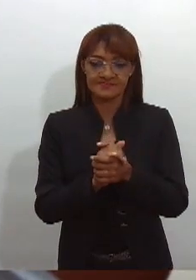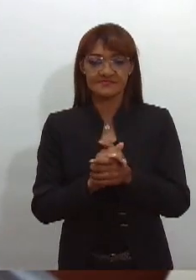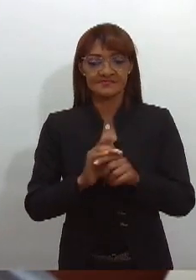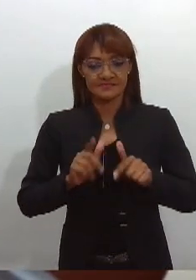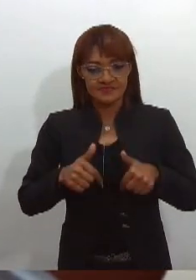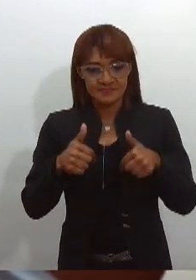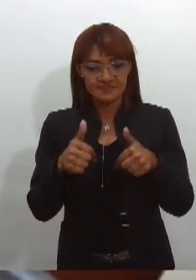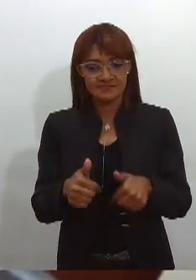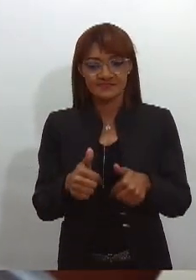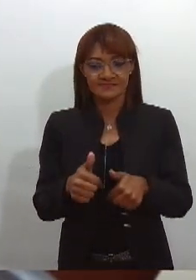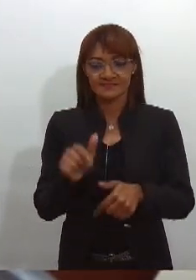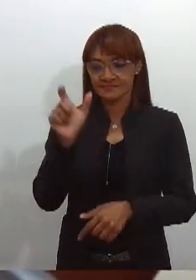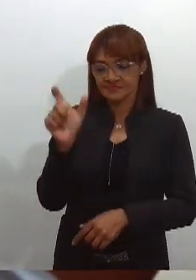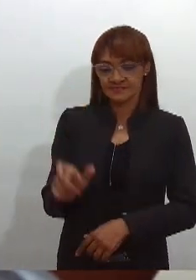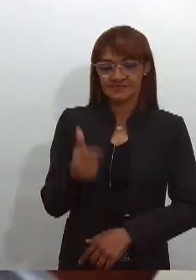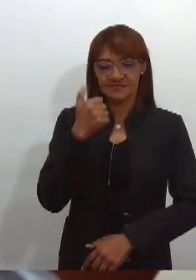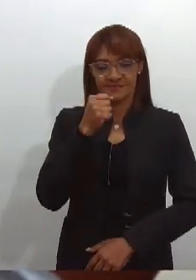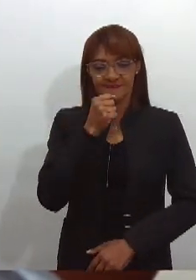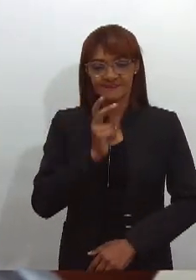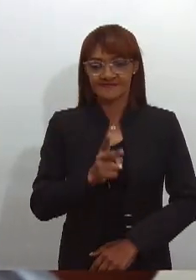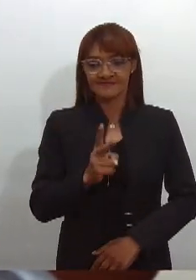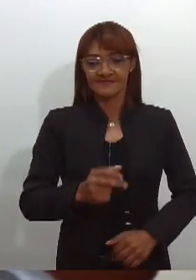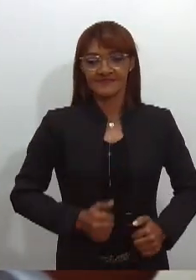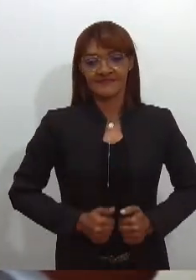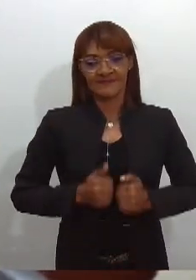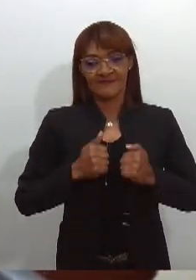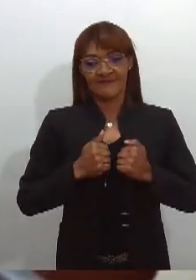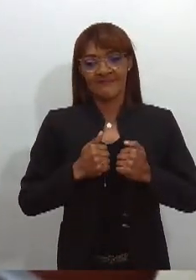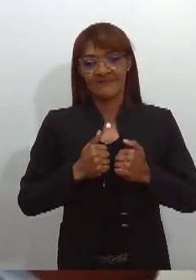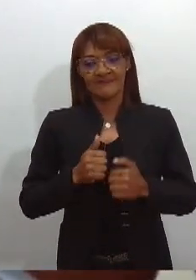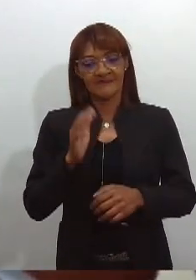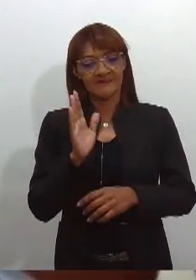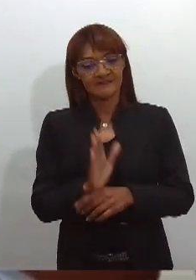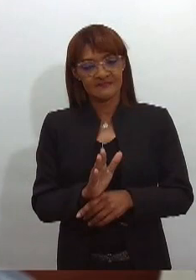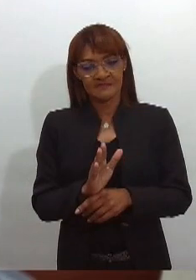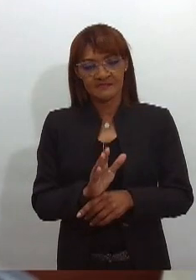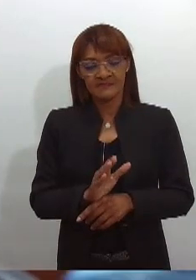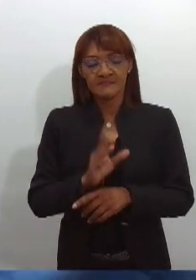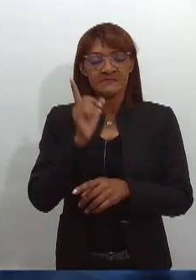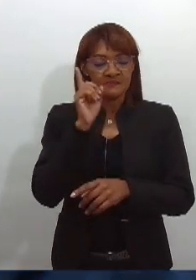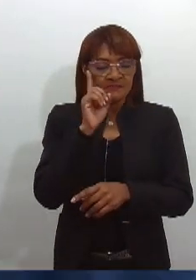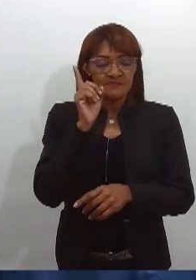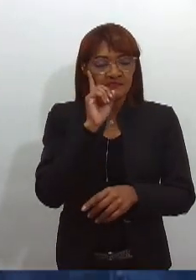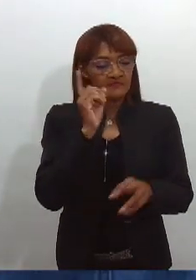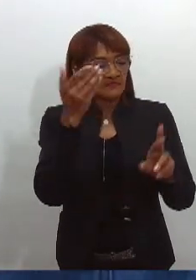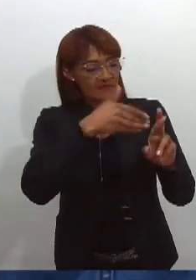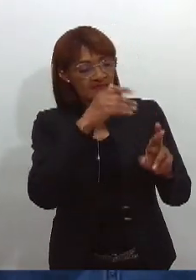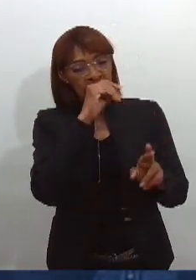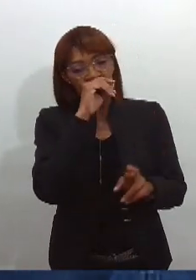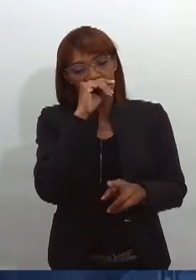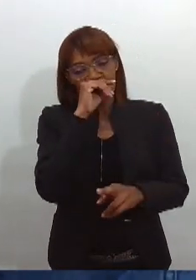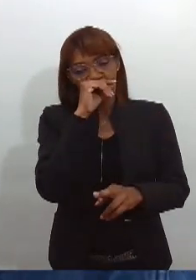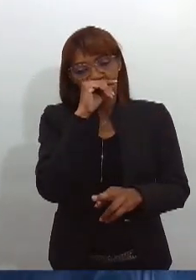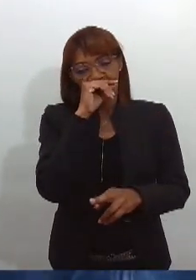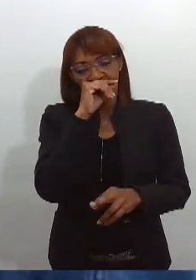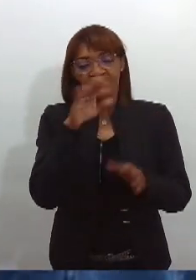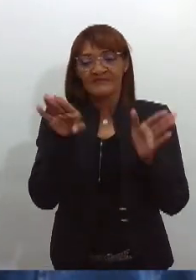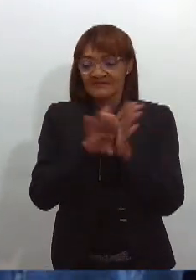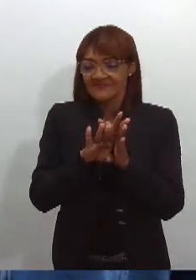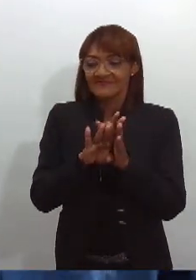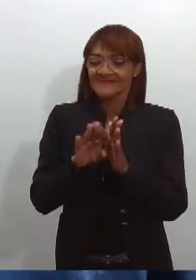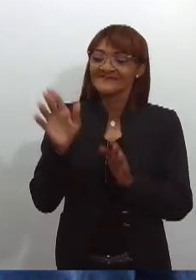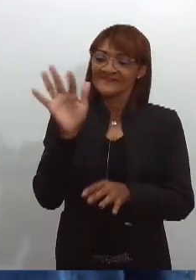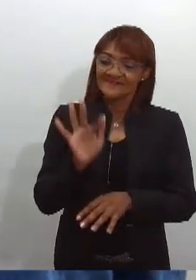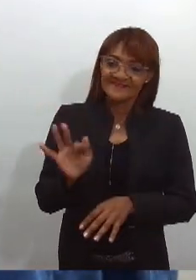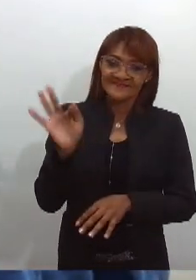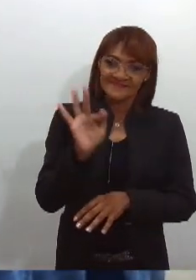que ela sempre foi, o orgulho, me inspiro demais nela todos os dias. Quando eu chego no trabalho, quando eu chego na faculdade, eu lembro de todo o